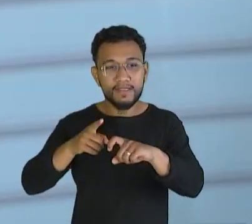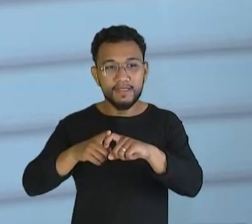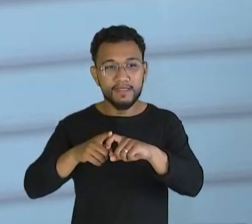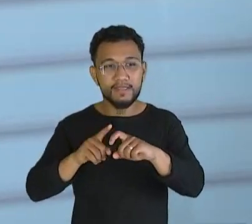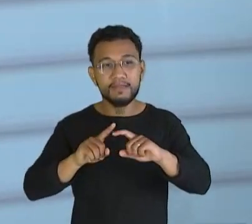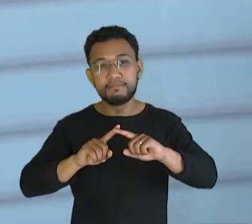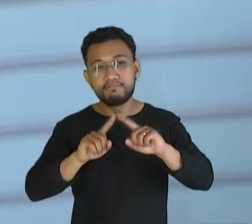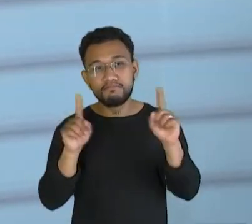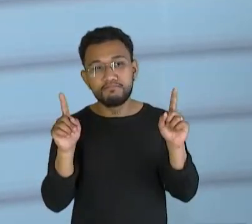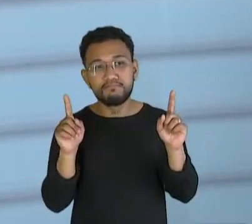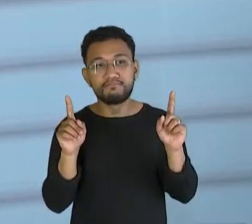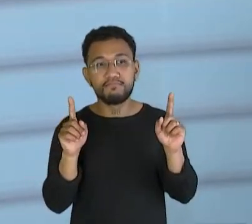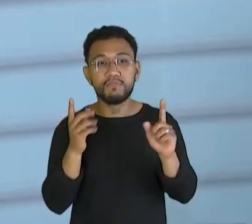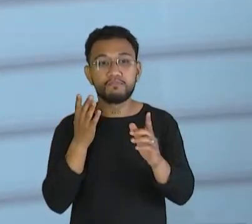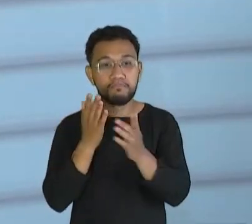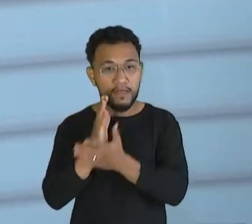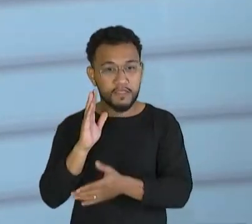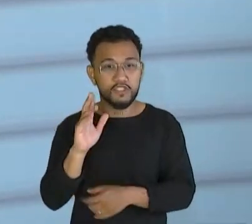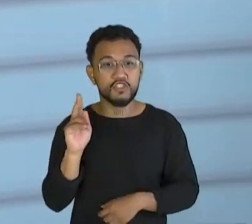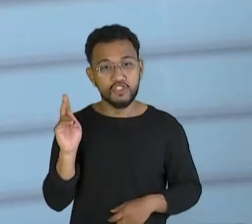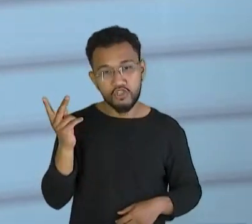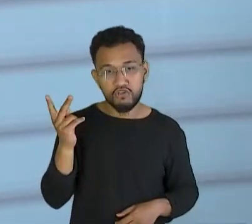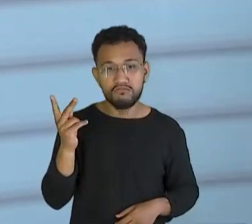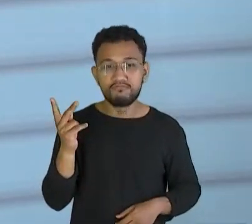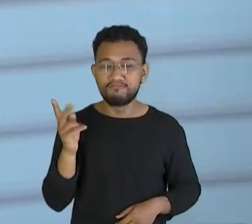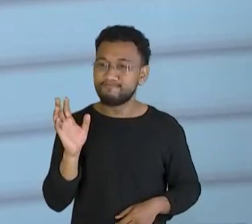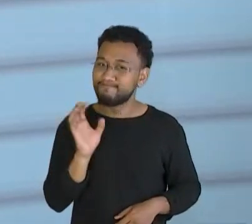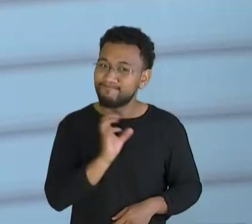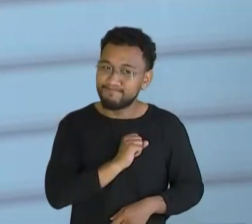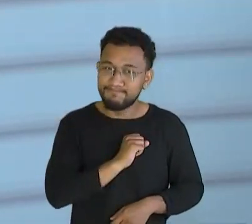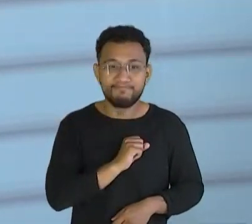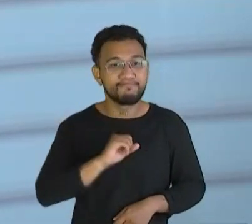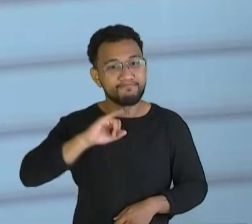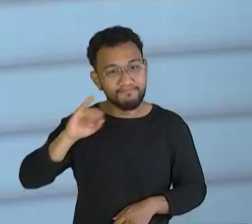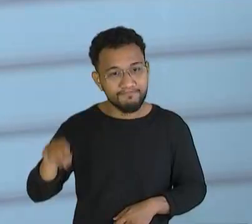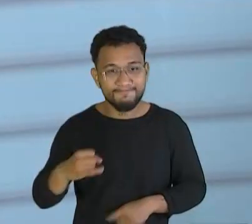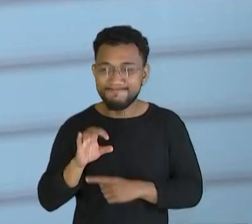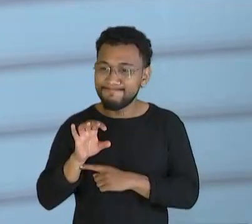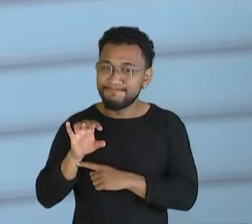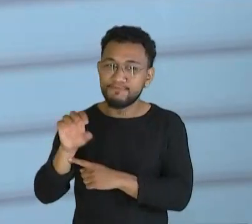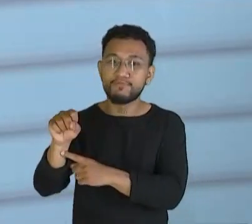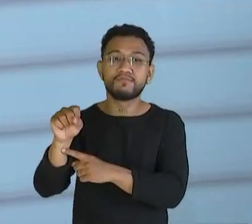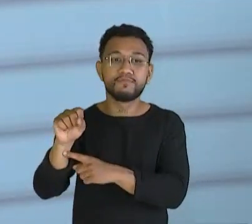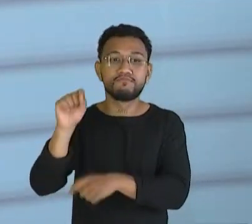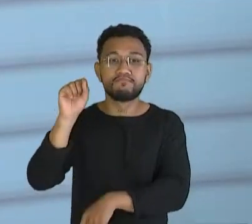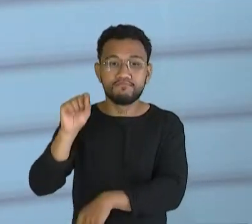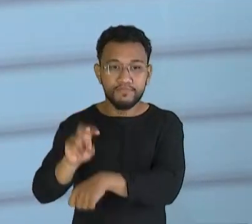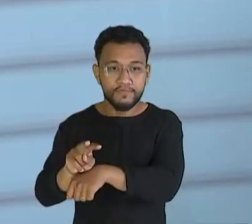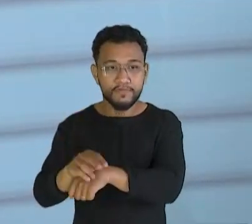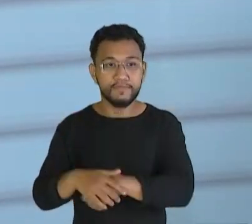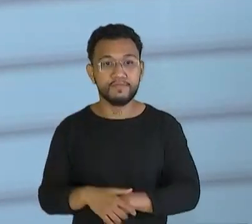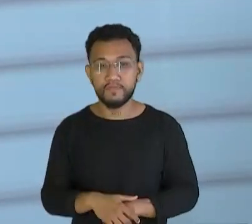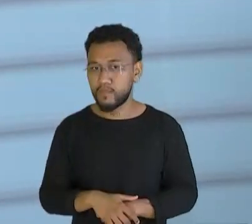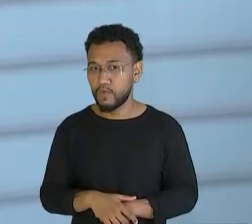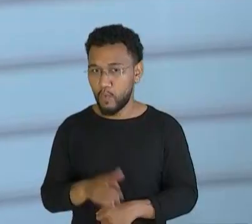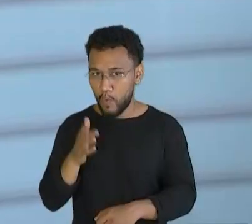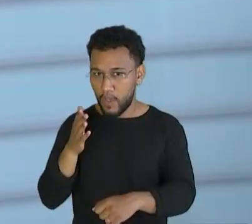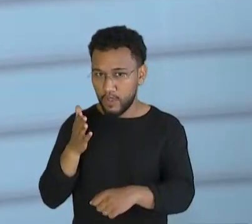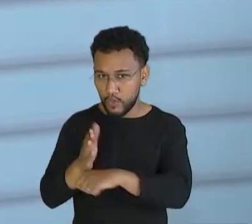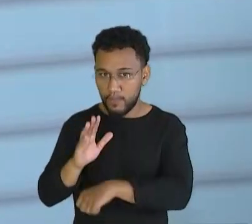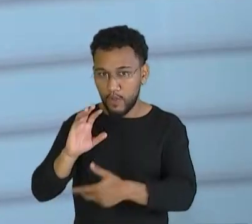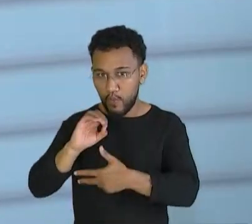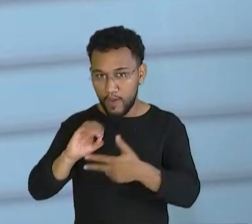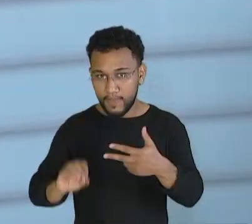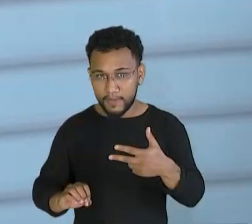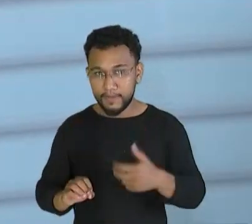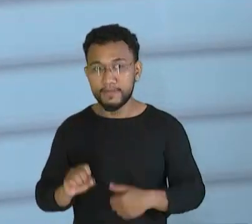E consegui passar em História. História sempre foi o meu amor. Coisa boa. Acho que eu estou ali pelo Enem, né? Isso. Muito bem. E está